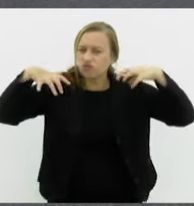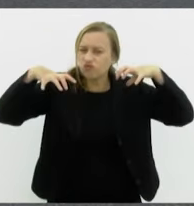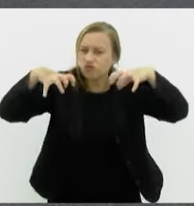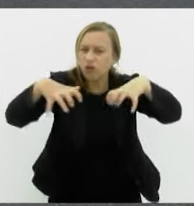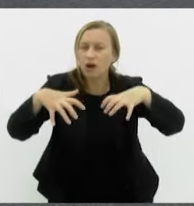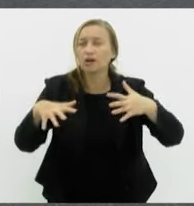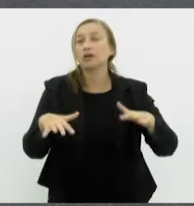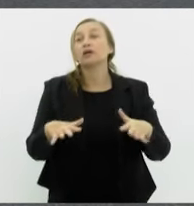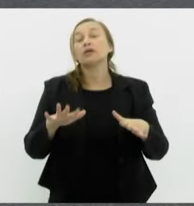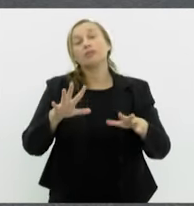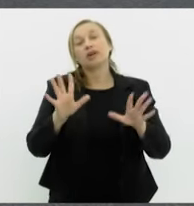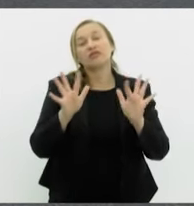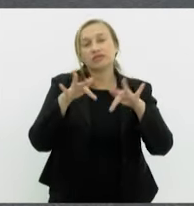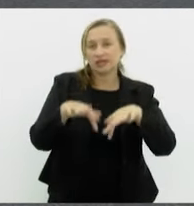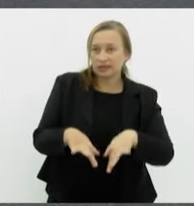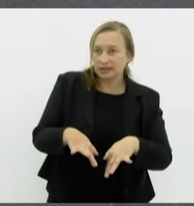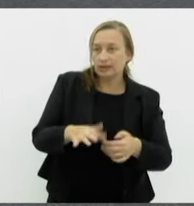concluir,